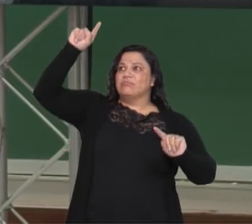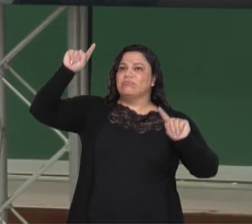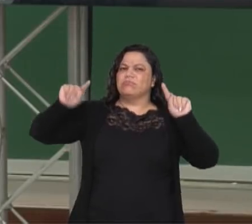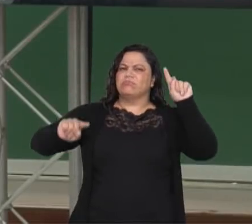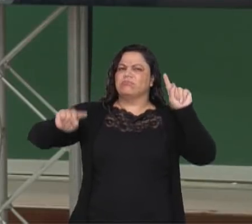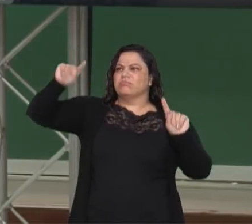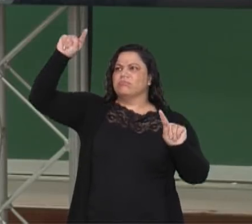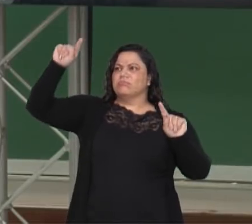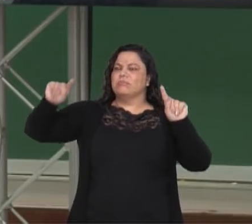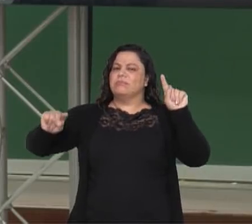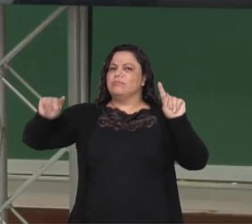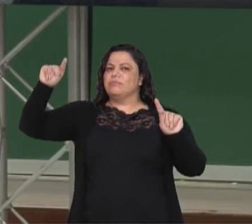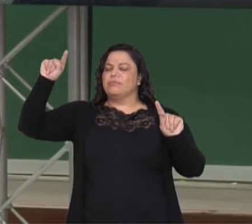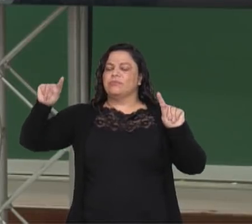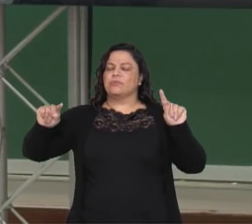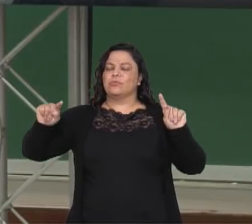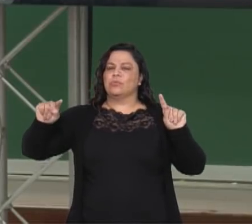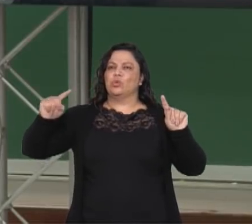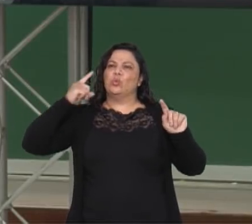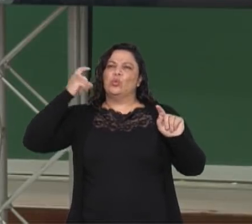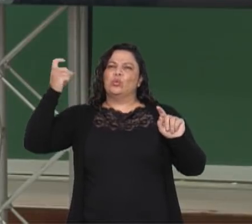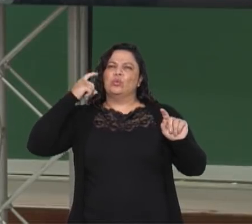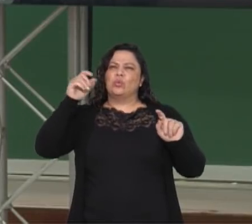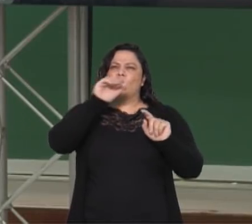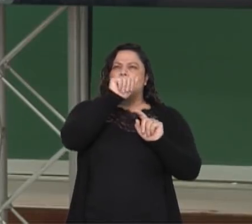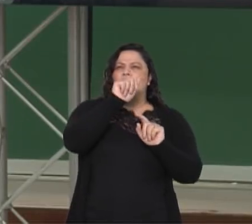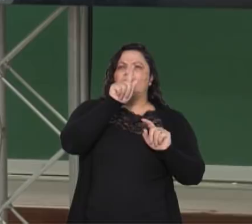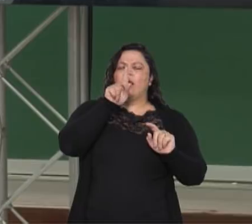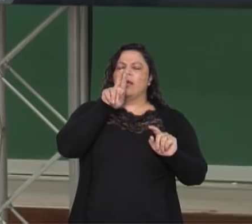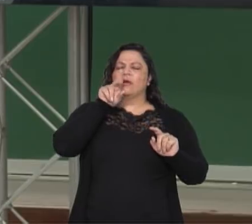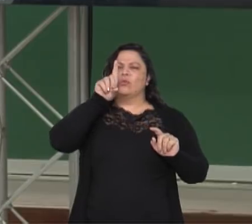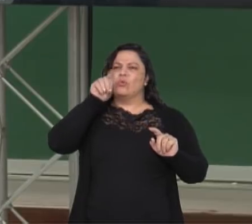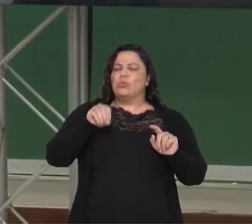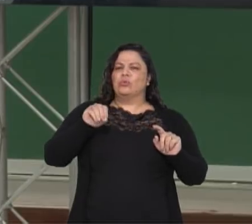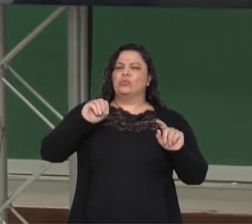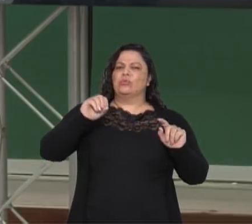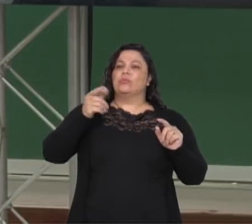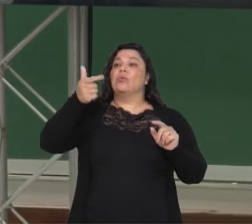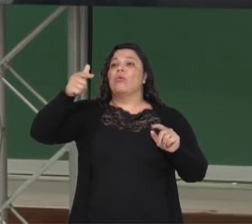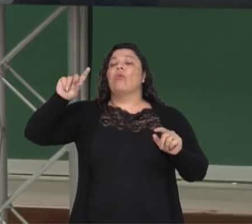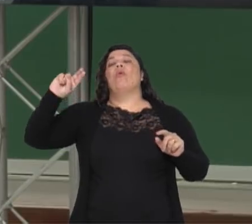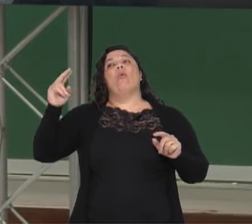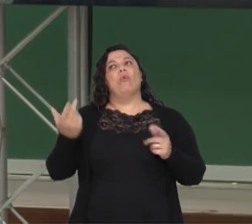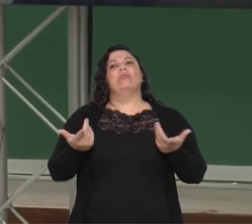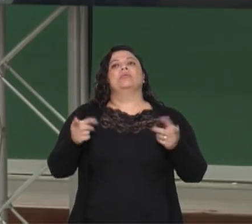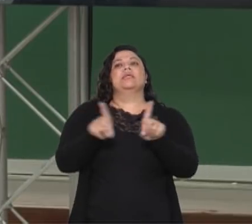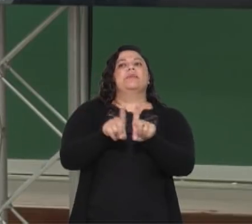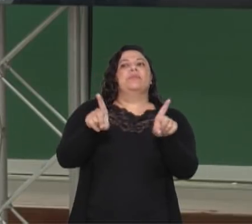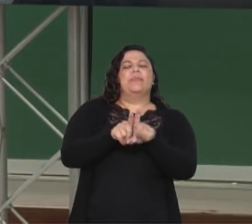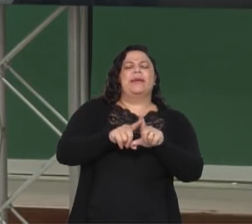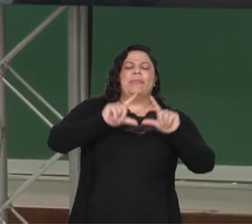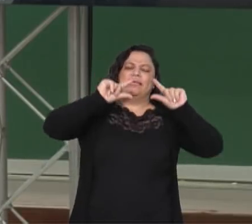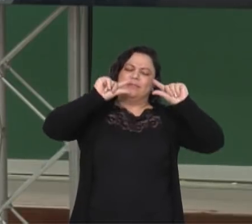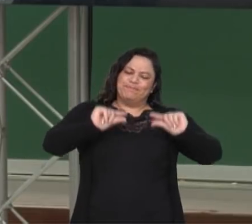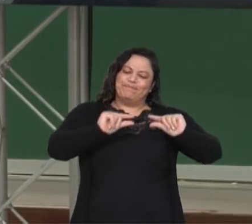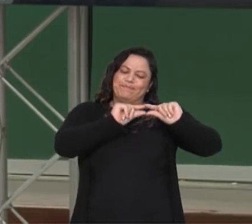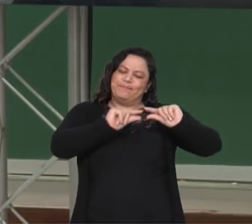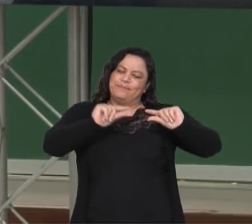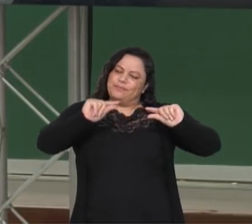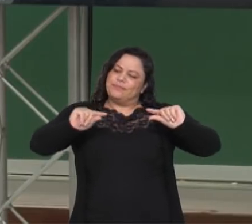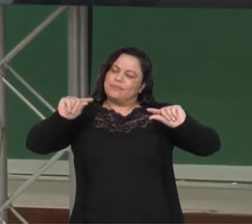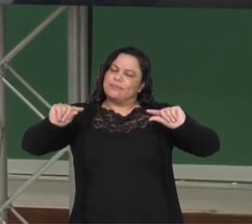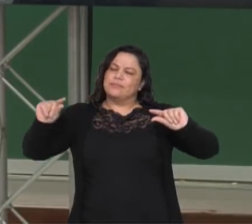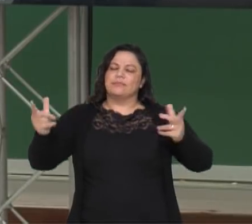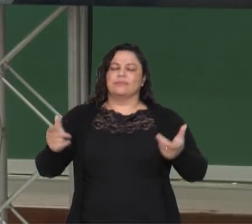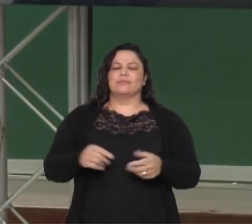som mais agudo, e onde teríamos uma frequência mais baixa, tornando o som mais grave. Vou dar aí um tempinho